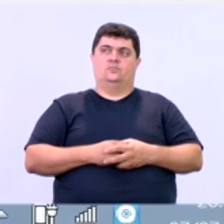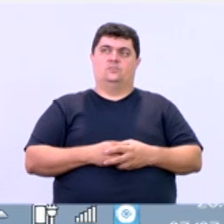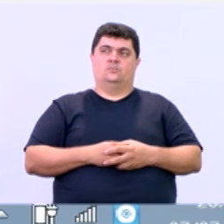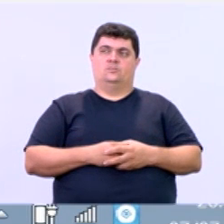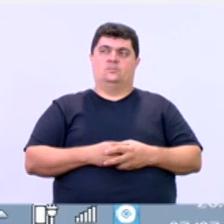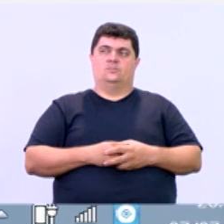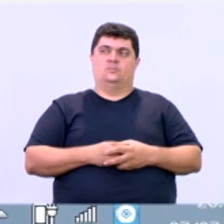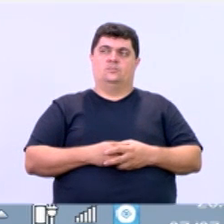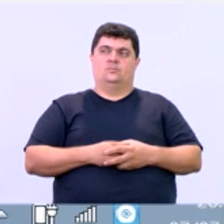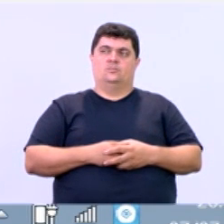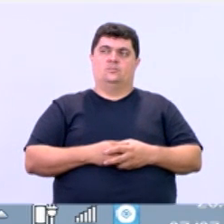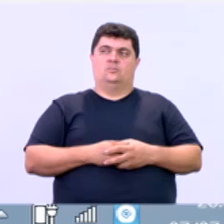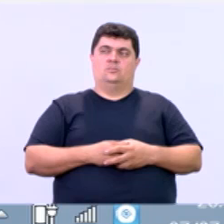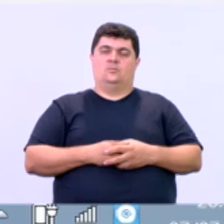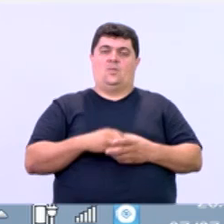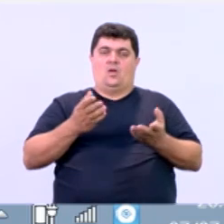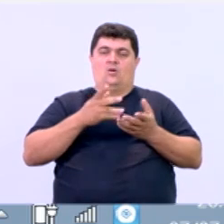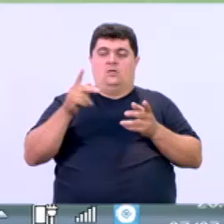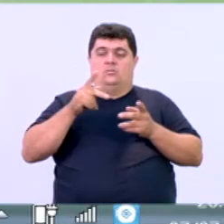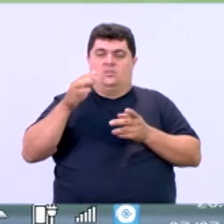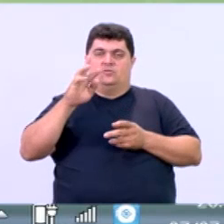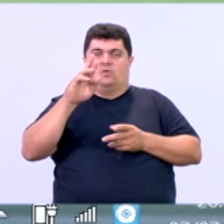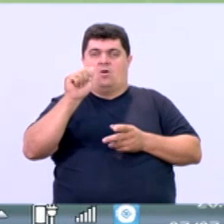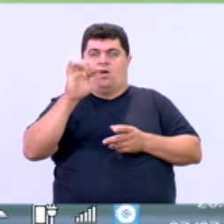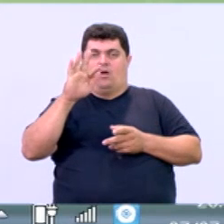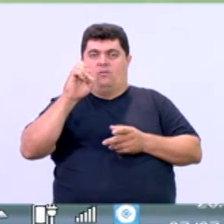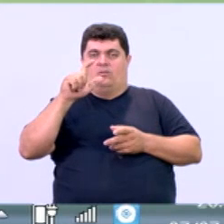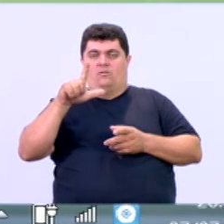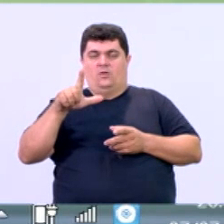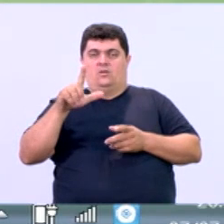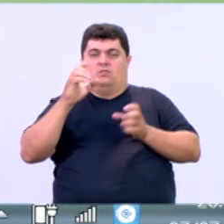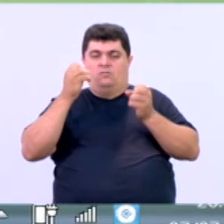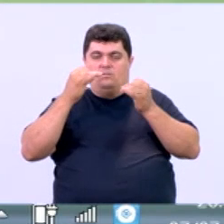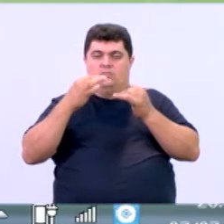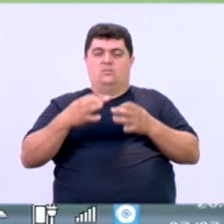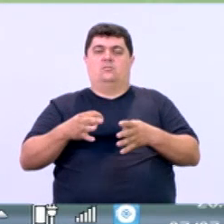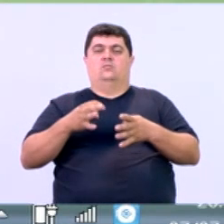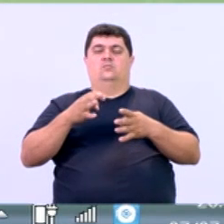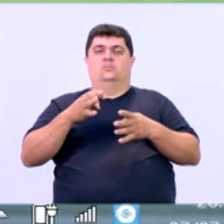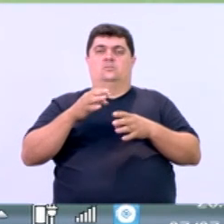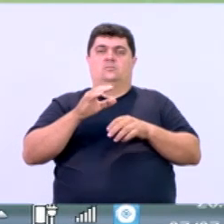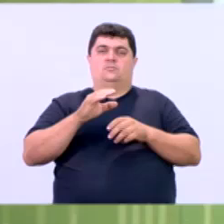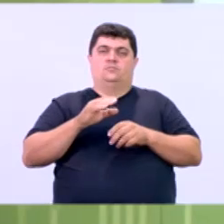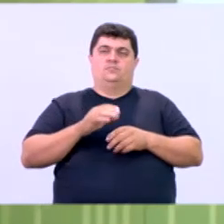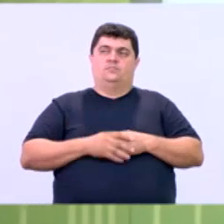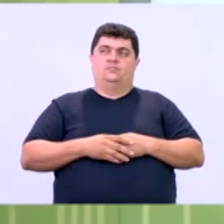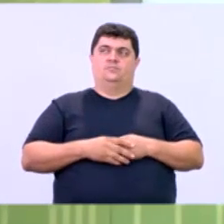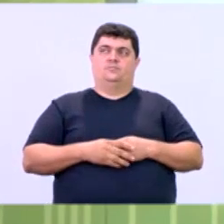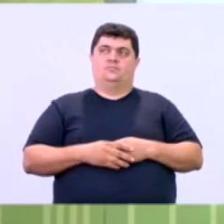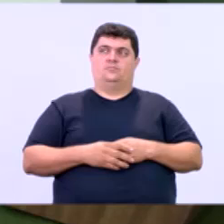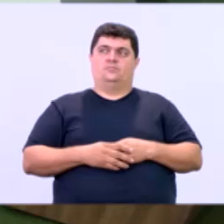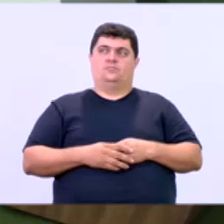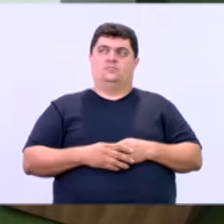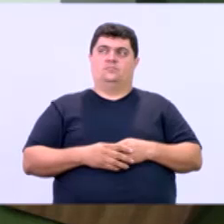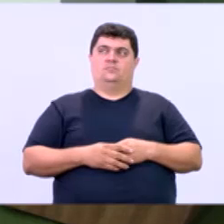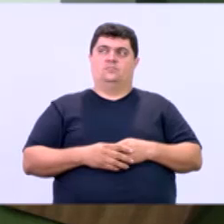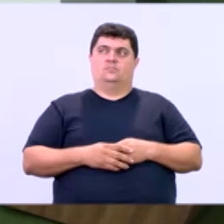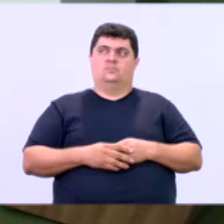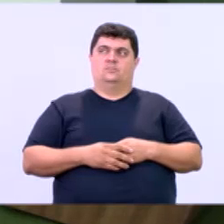Então, agora eu vou passar a palavra ao professor Rafael para ele comentar as nossas questões. Professor? Pois não, professor.